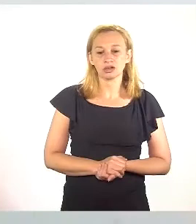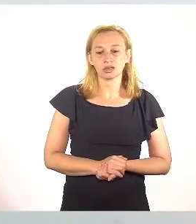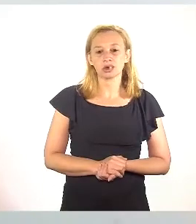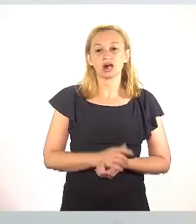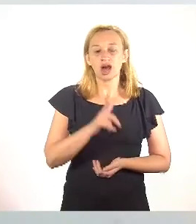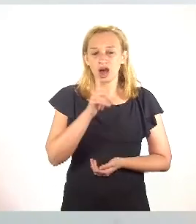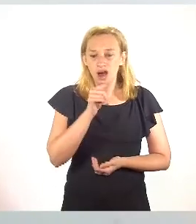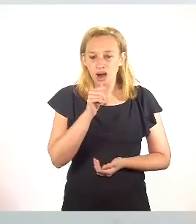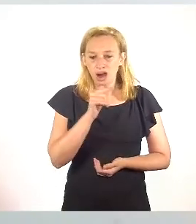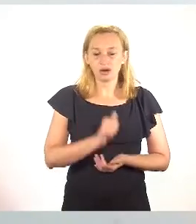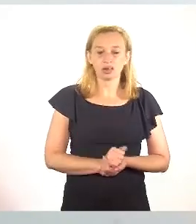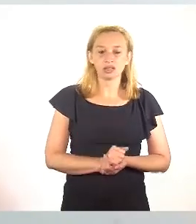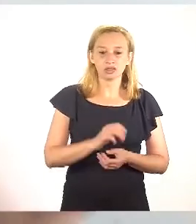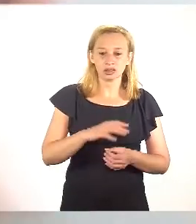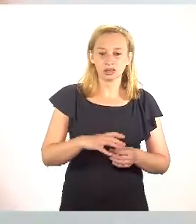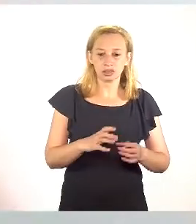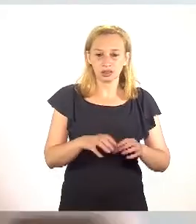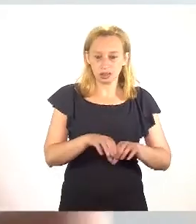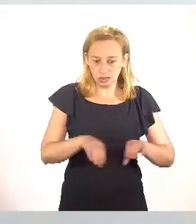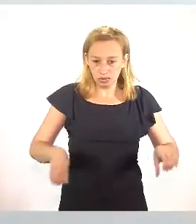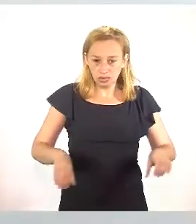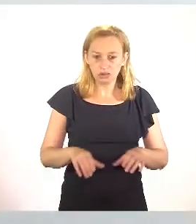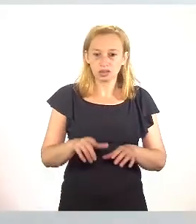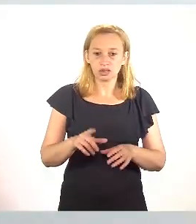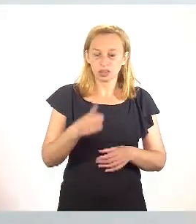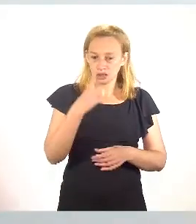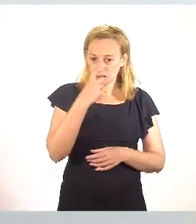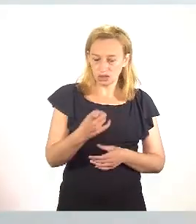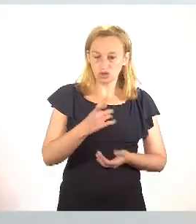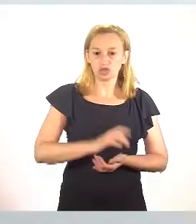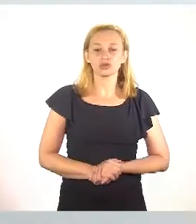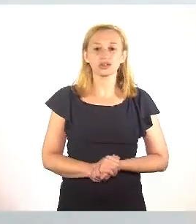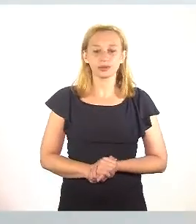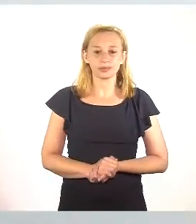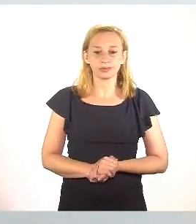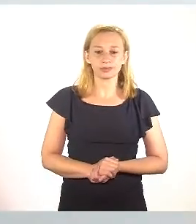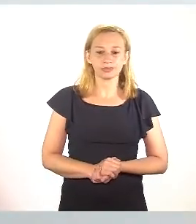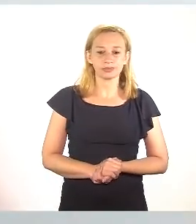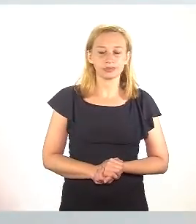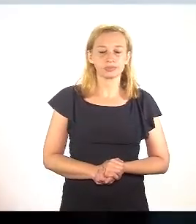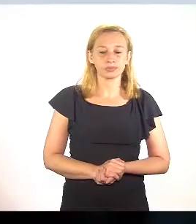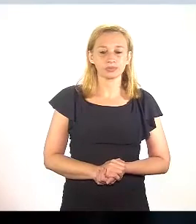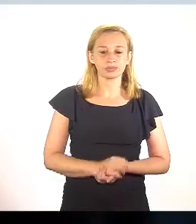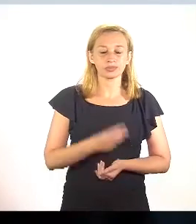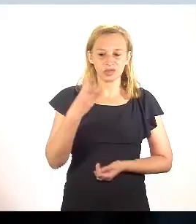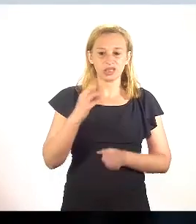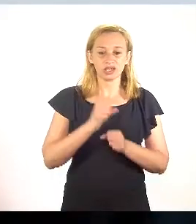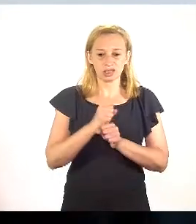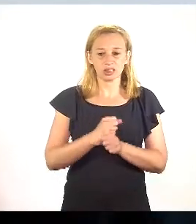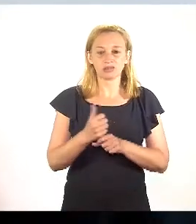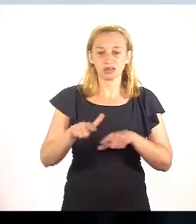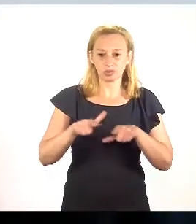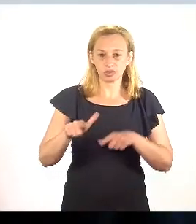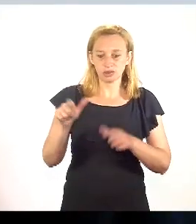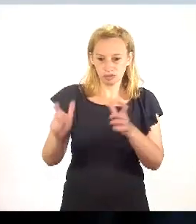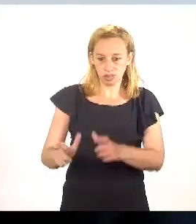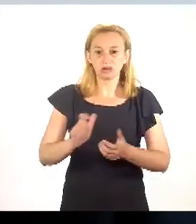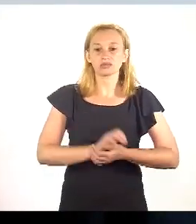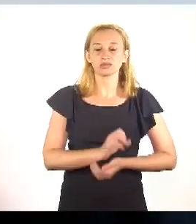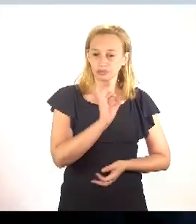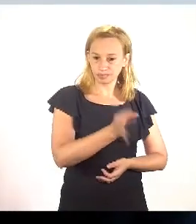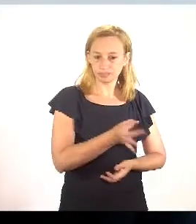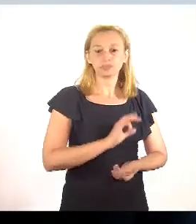lixo. O senhor tem 3 anos, entre 9 e 12 nessa área, é isso que o senhor está dizendo? Isso. Perfeitamente.